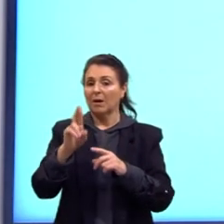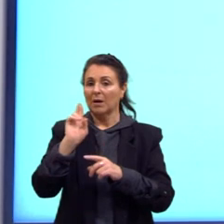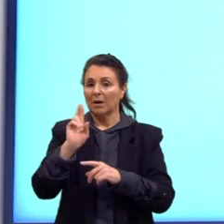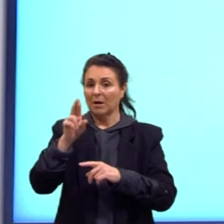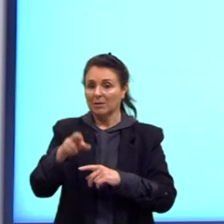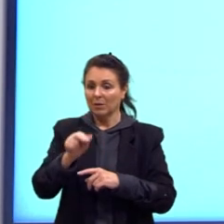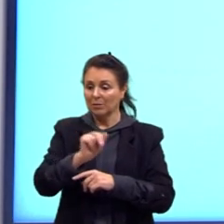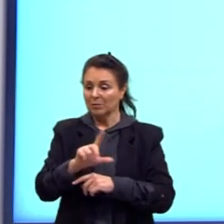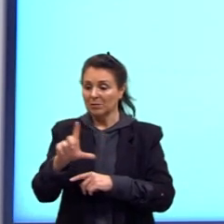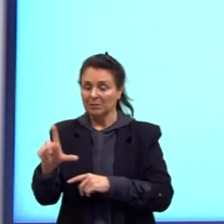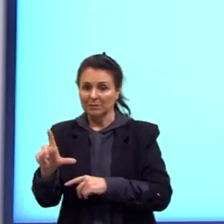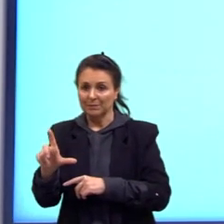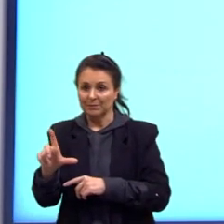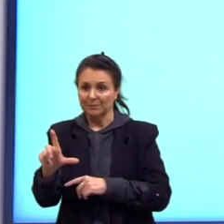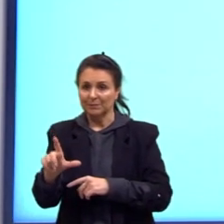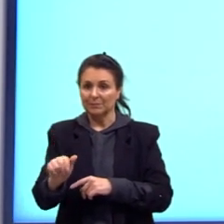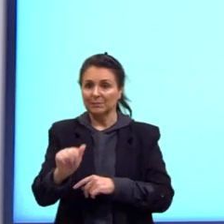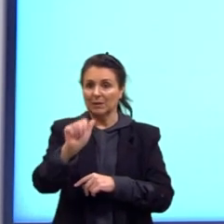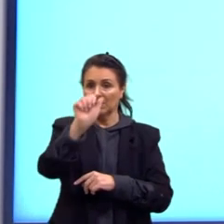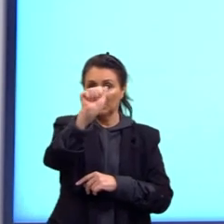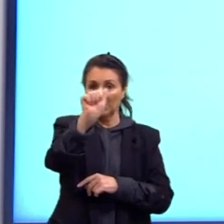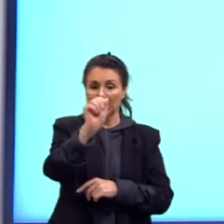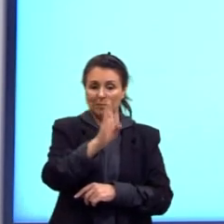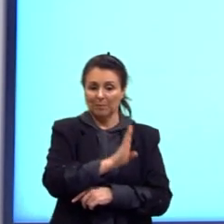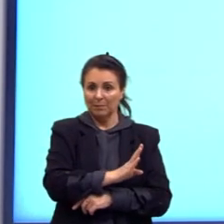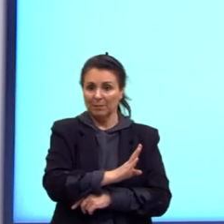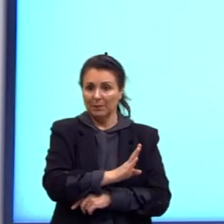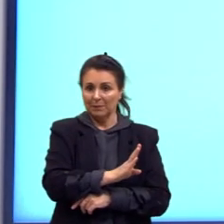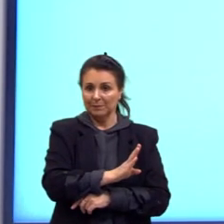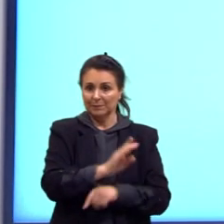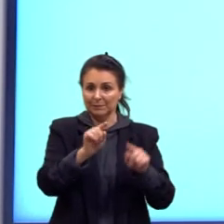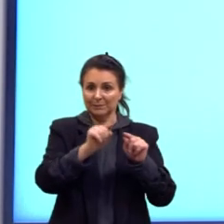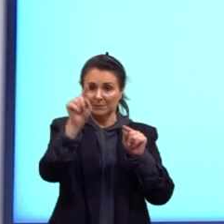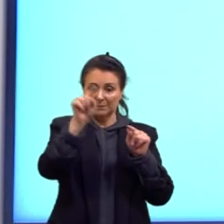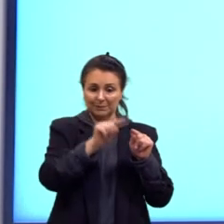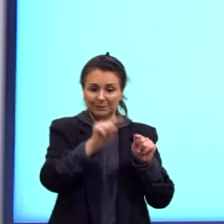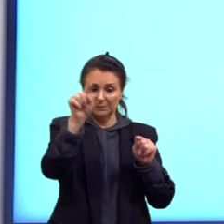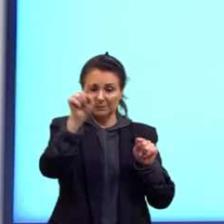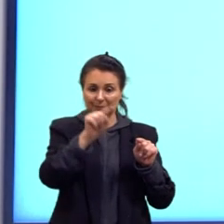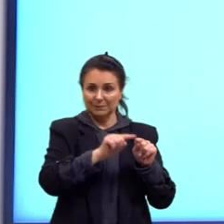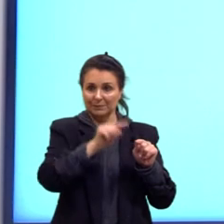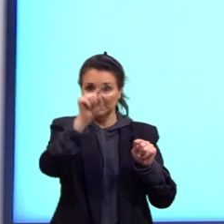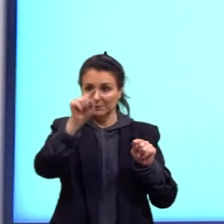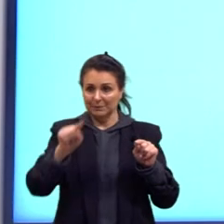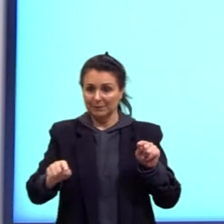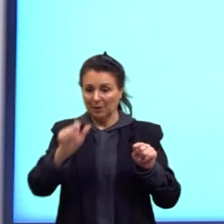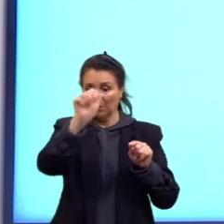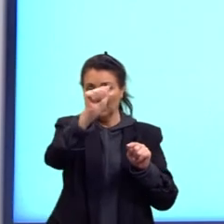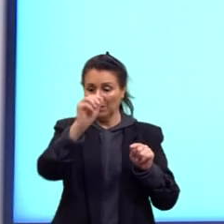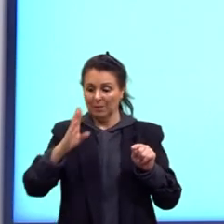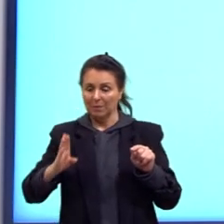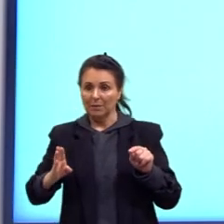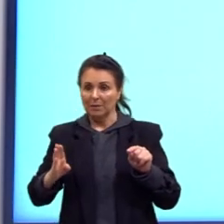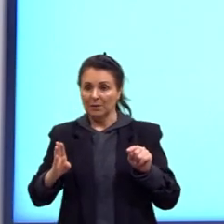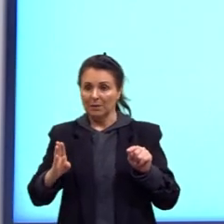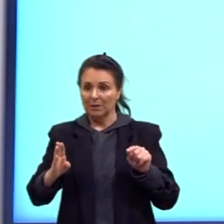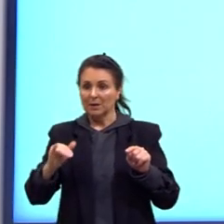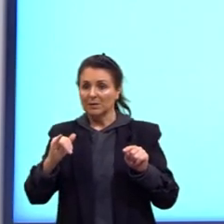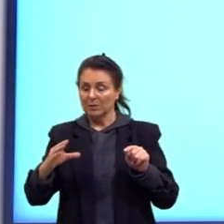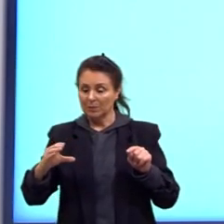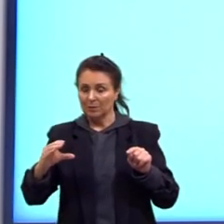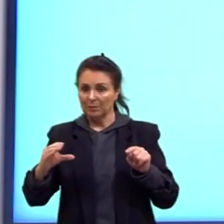os lados aqui o lado AB da figura maior e o lado AB da figura menor seja